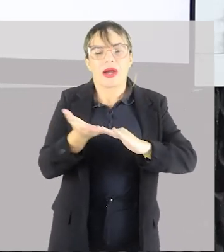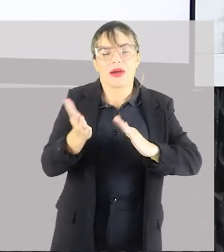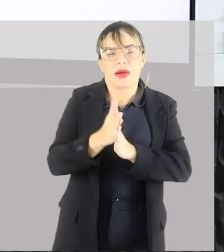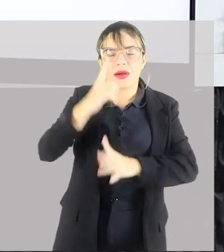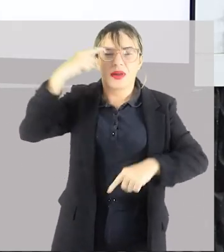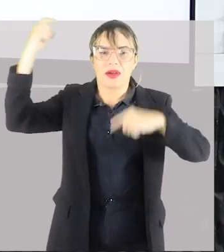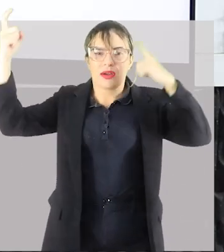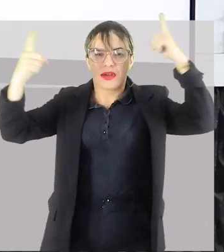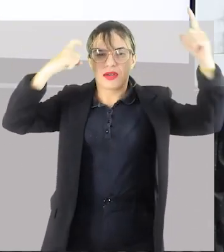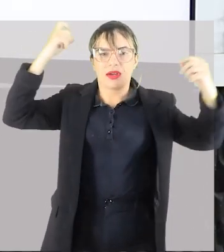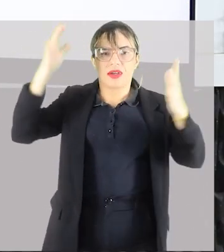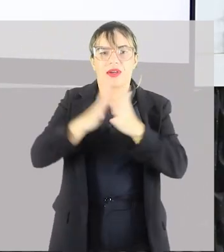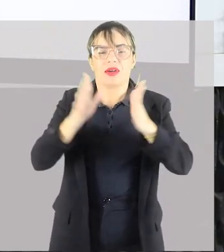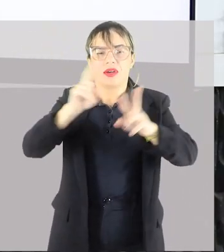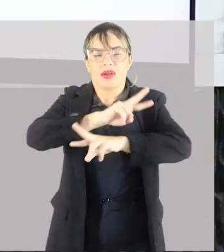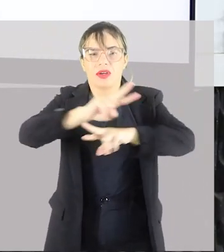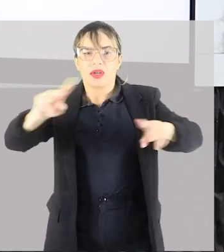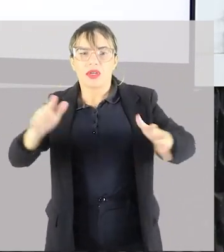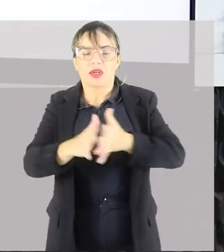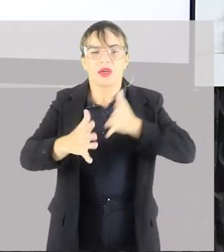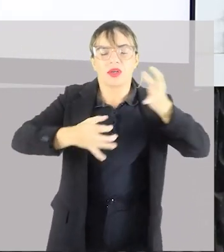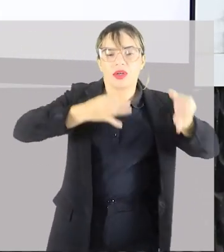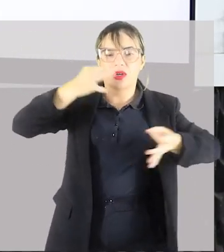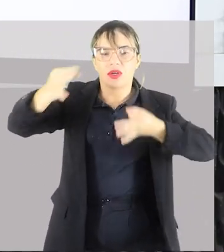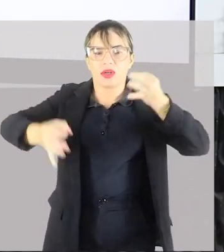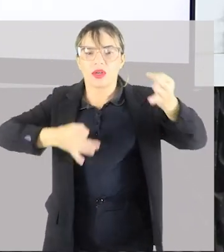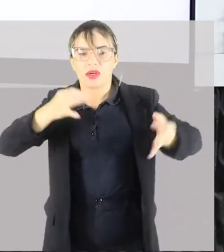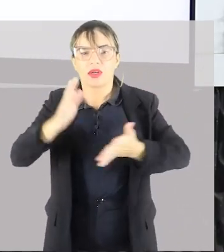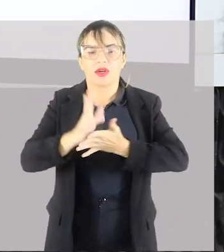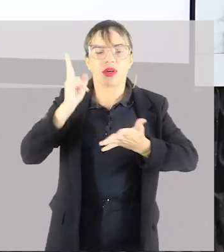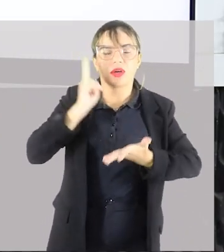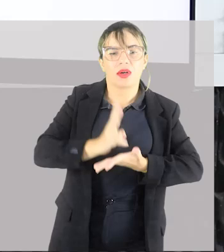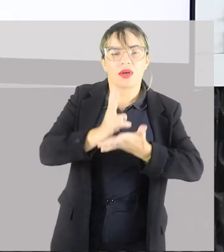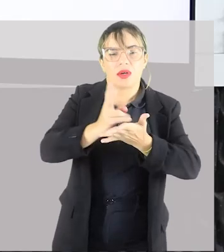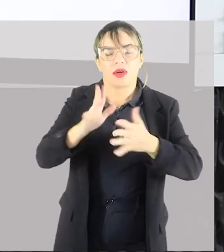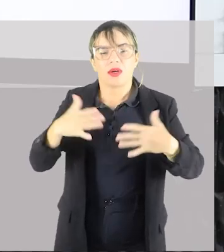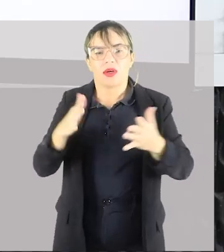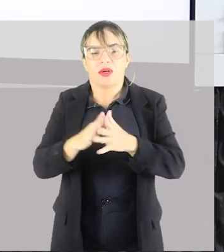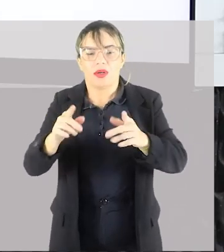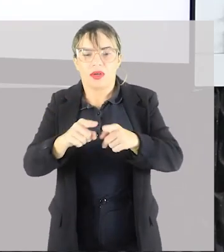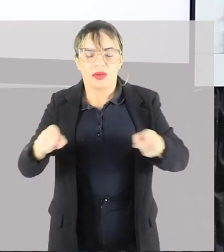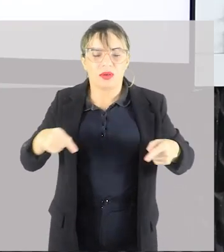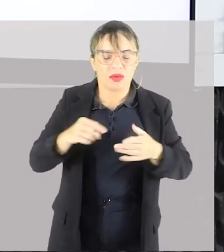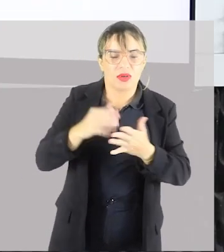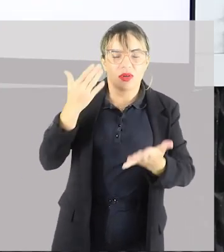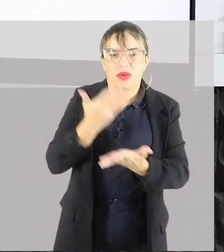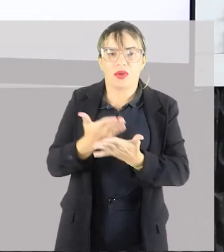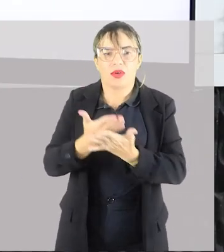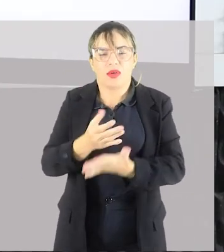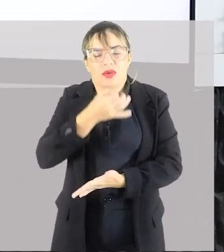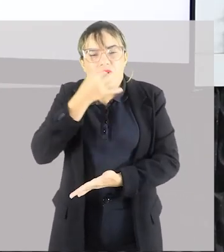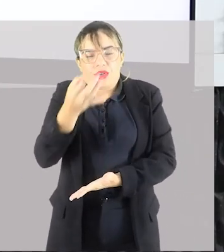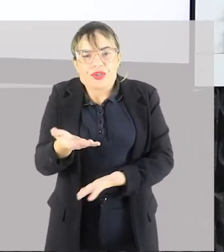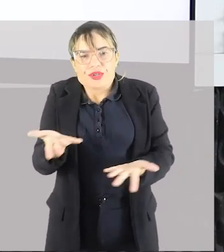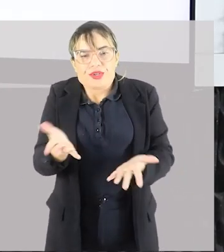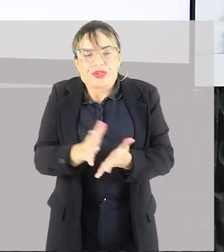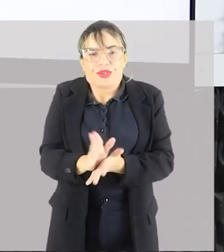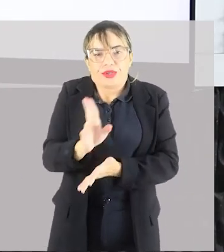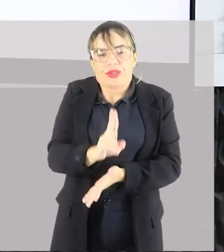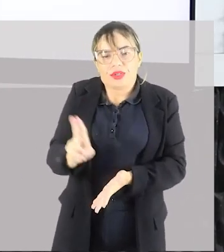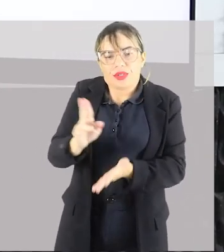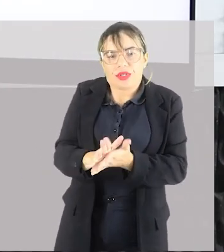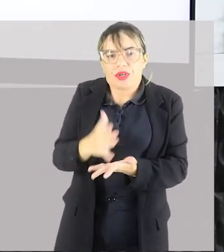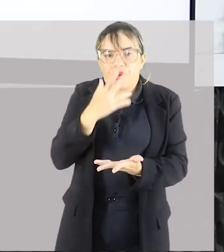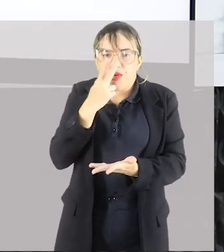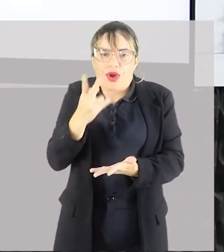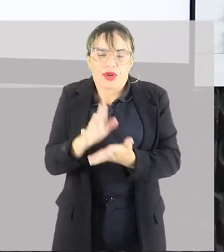cria essa diversidade de opiniões. Eu sempre digo em sala de aula, não coloque uma opinião sobre alguma coisa que você não sabe. Ah, eu acho.